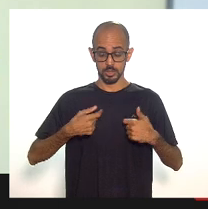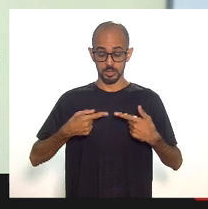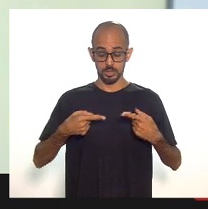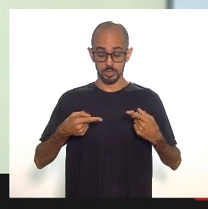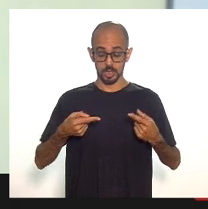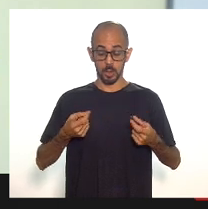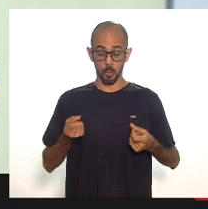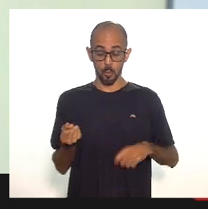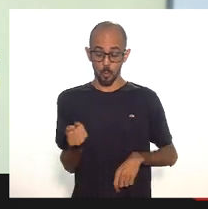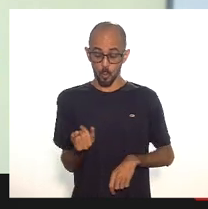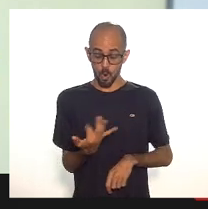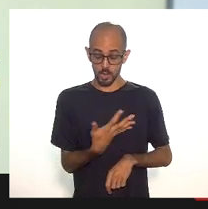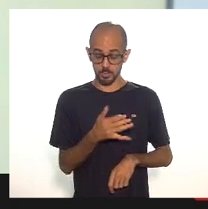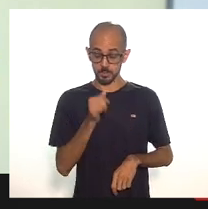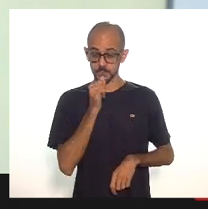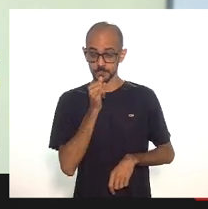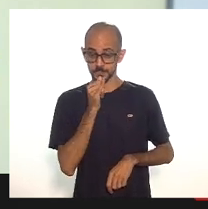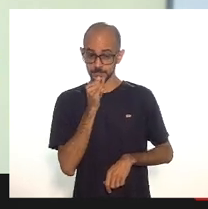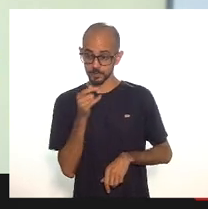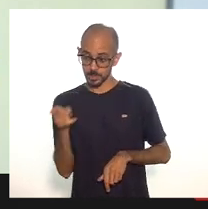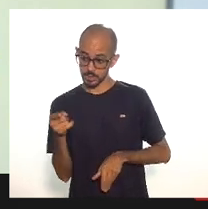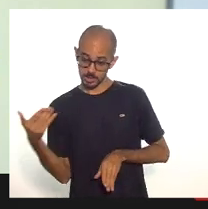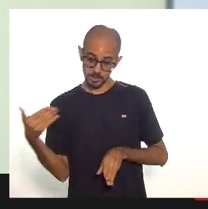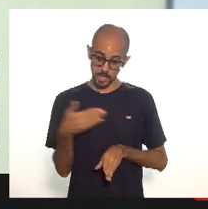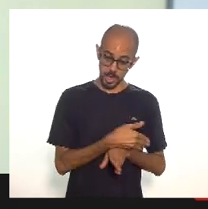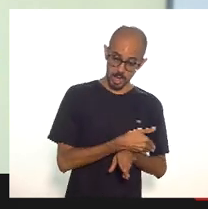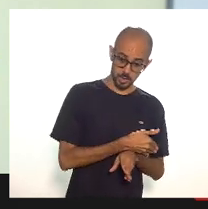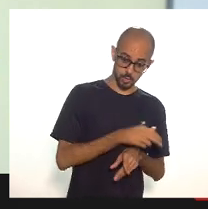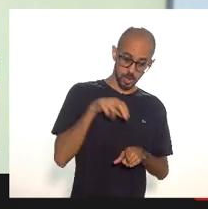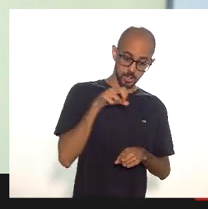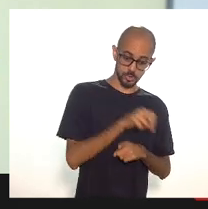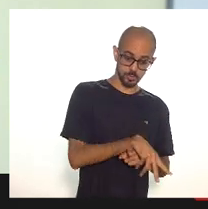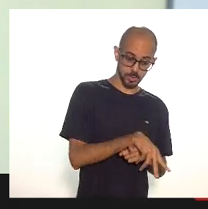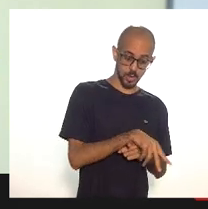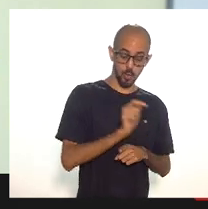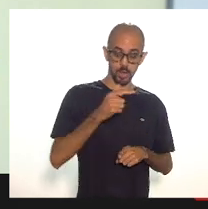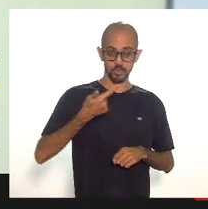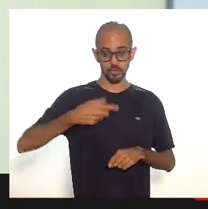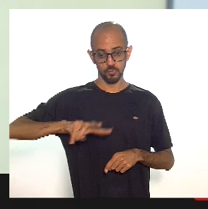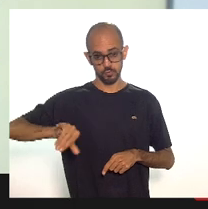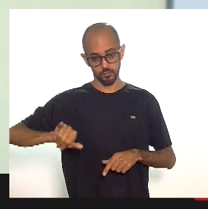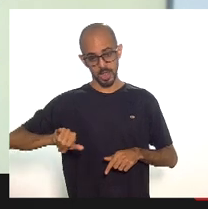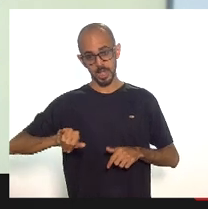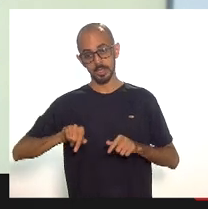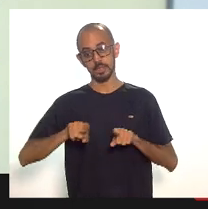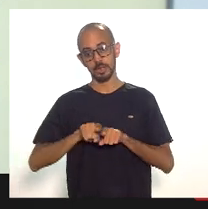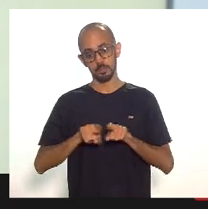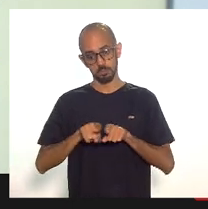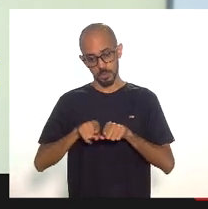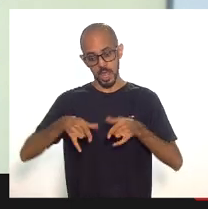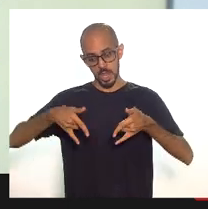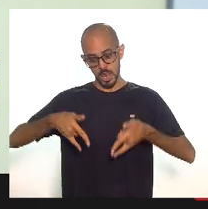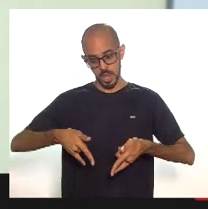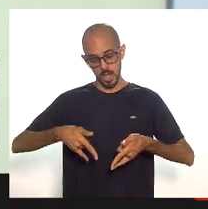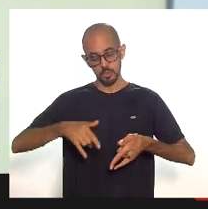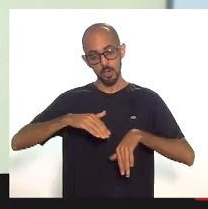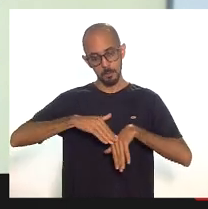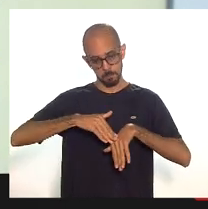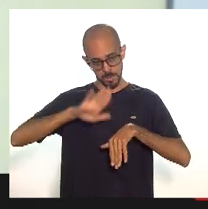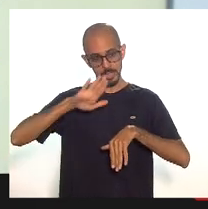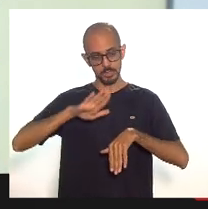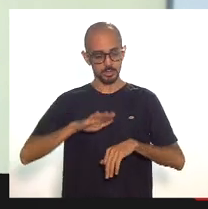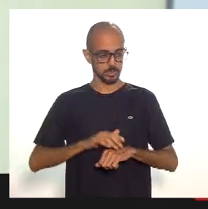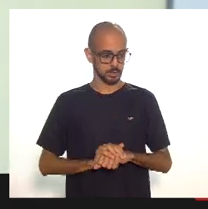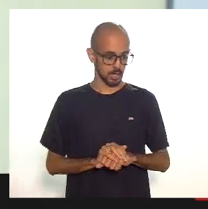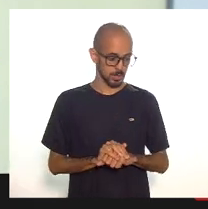que esses profissionais vão entrando na rede, nós vamos abrindo mais leitos. Isso aí